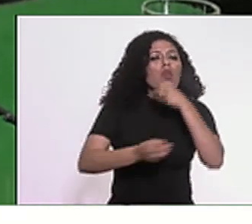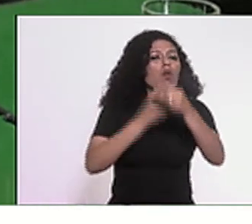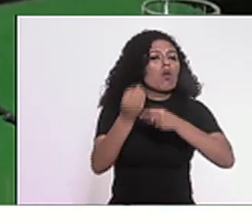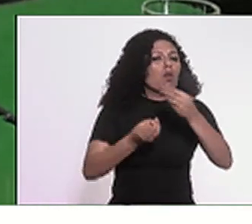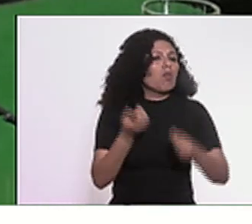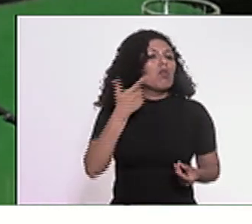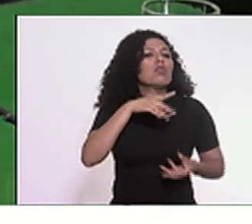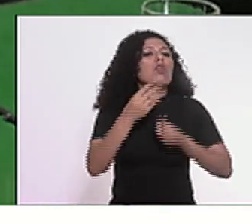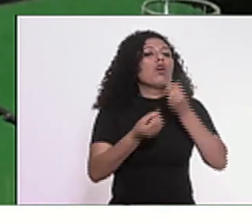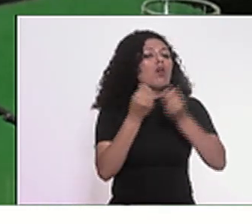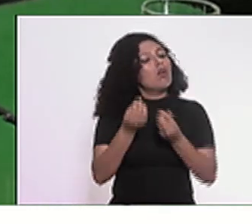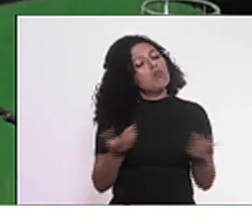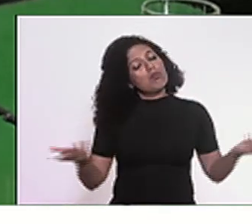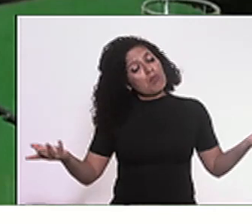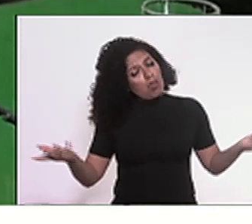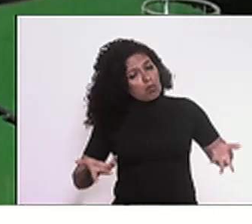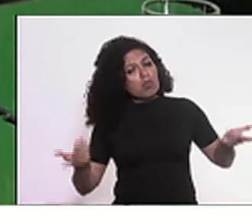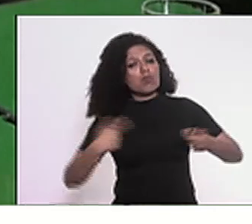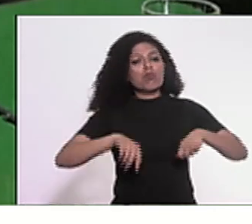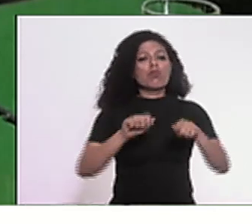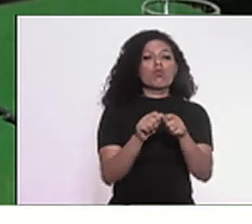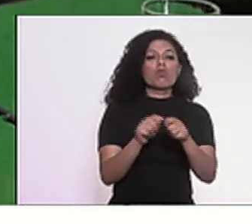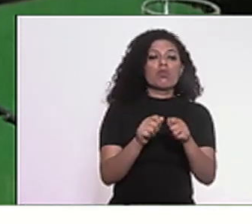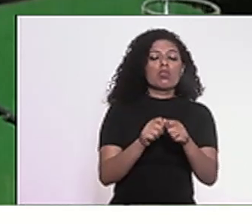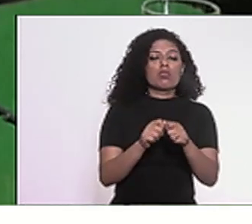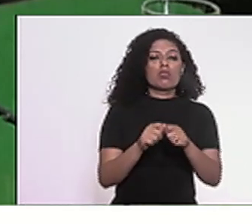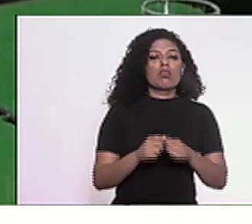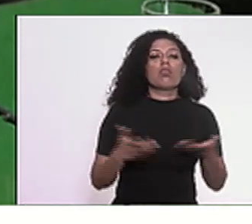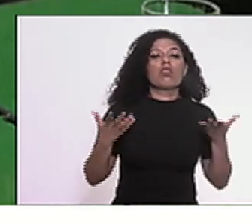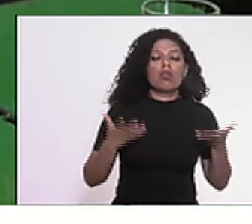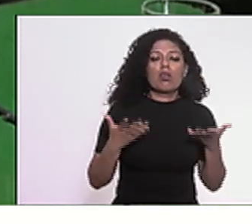e nós estamos fazendo isso nesse momento. Eu quero aqui